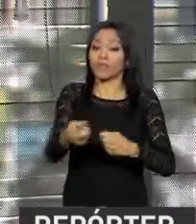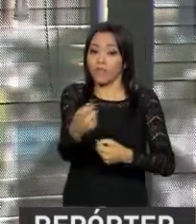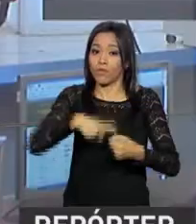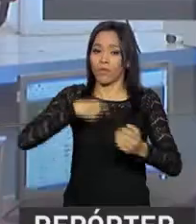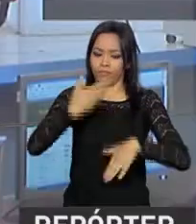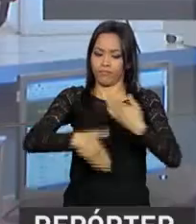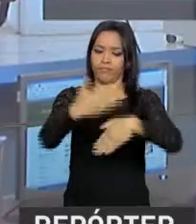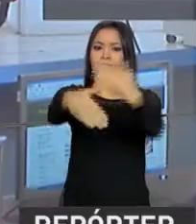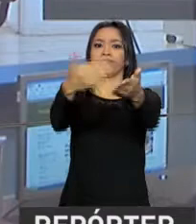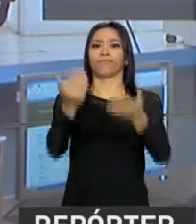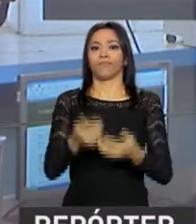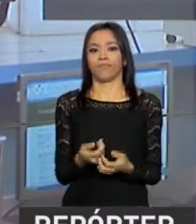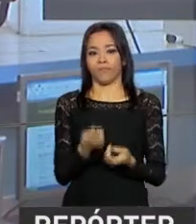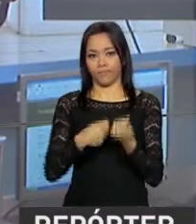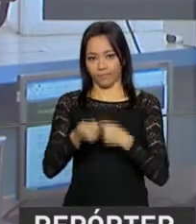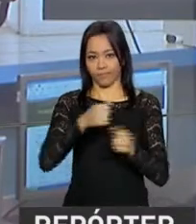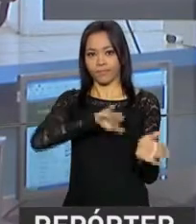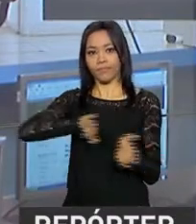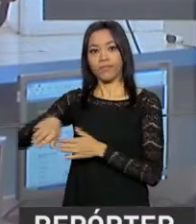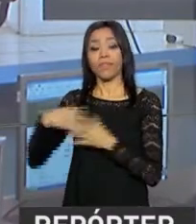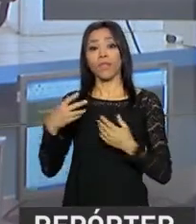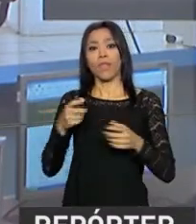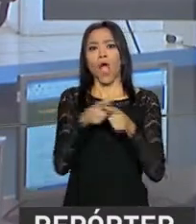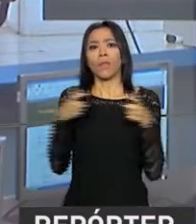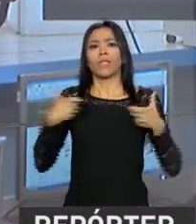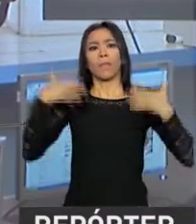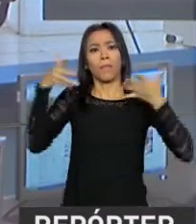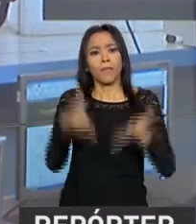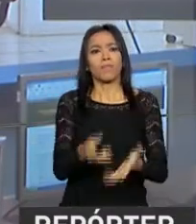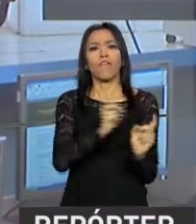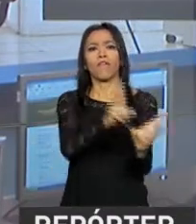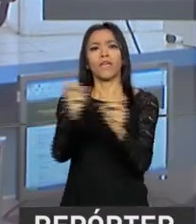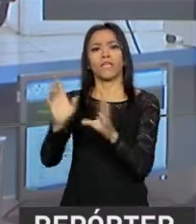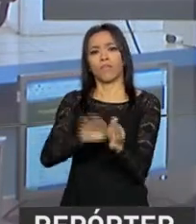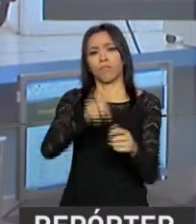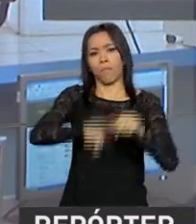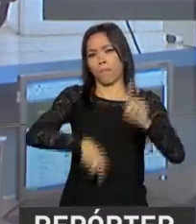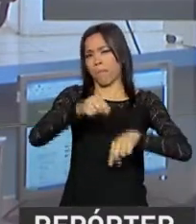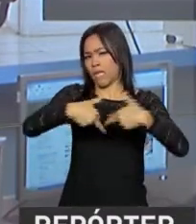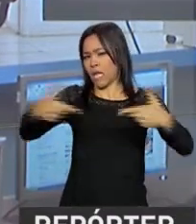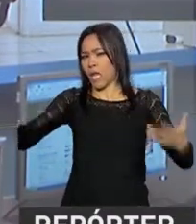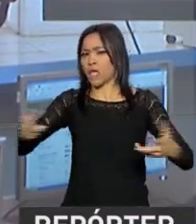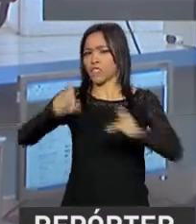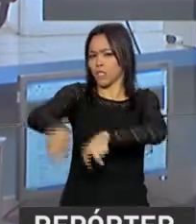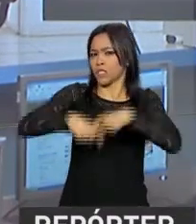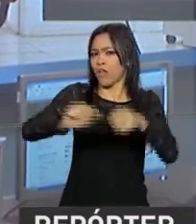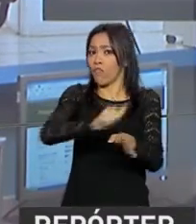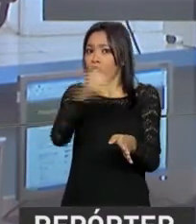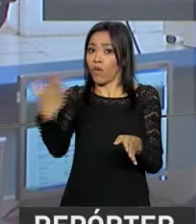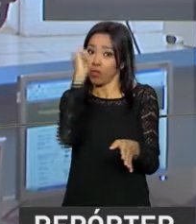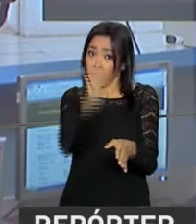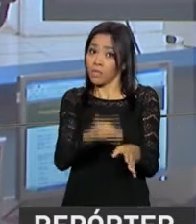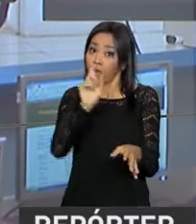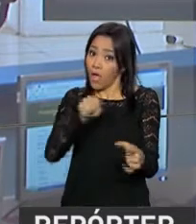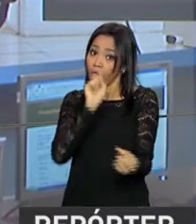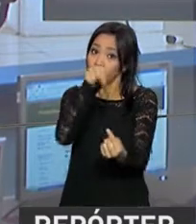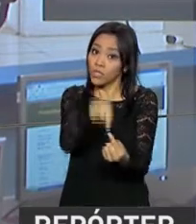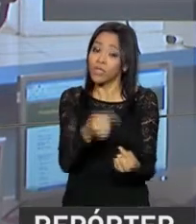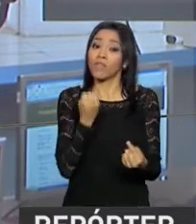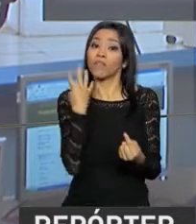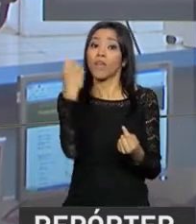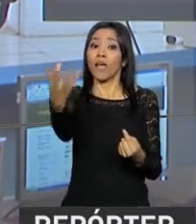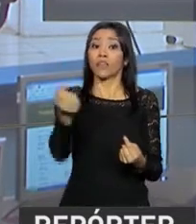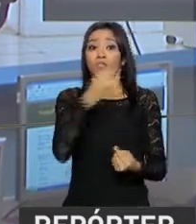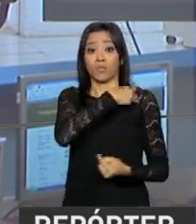crescer aumentar a participação no comércio internacional de produtos agropecuários este foi o objetivo da viagem do ministro